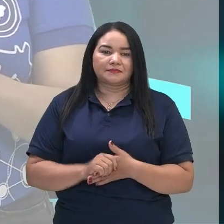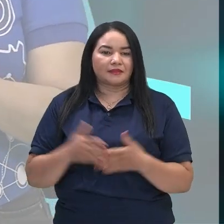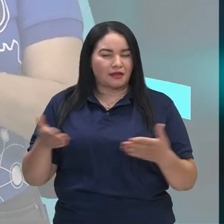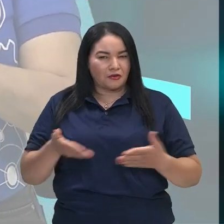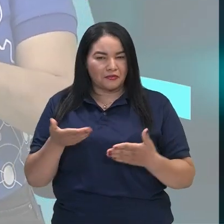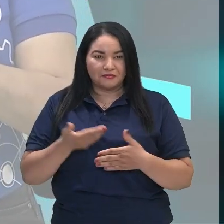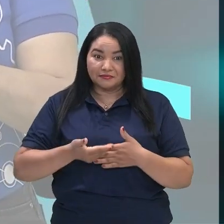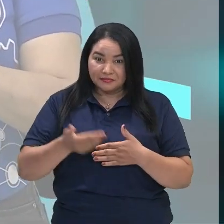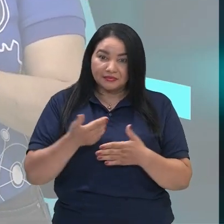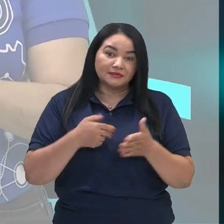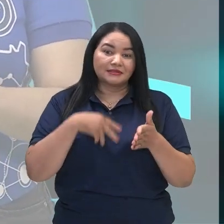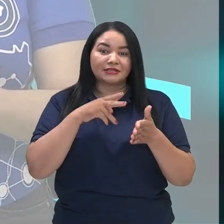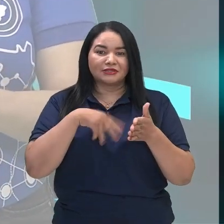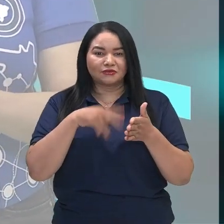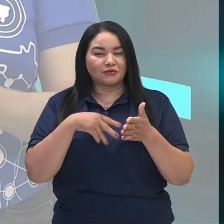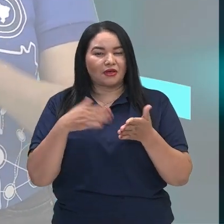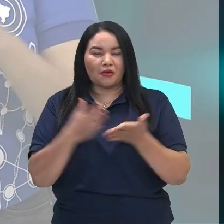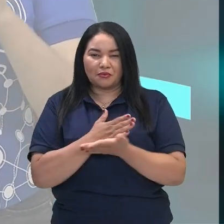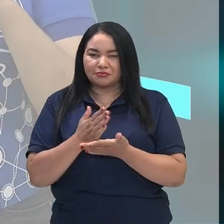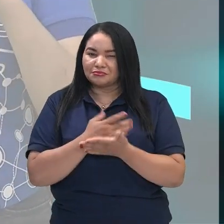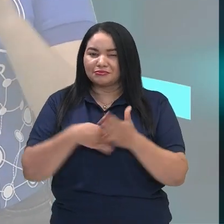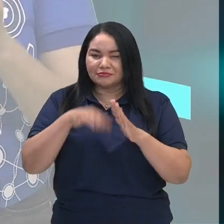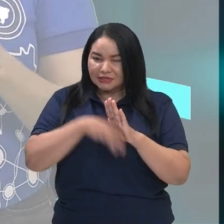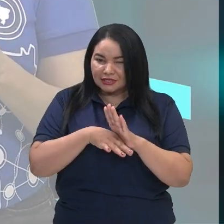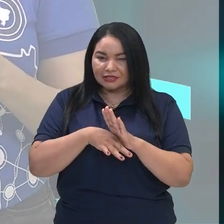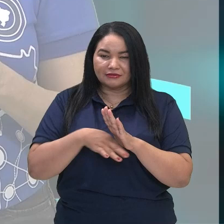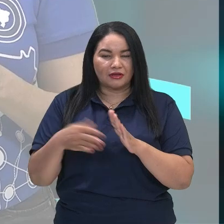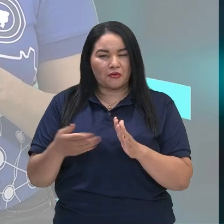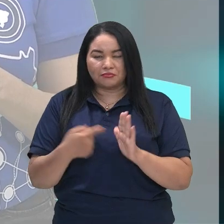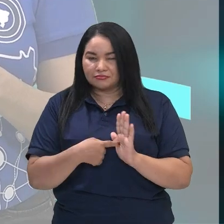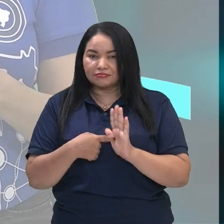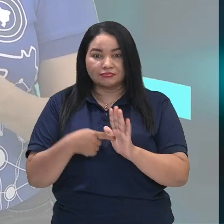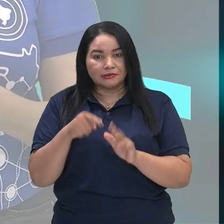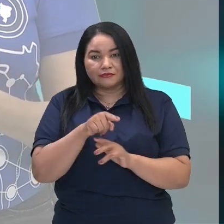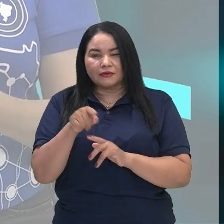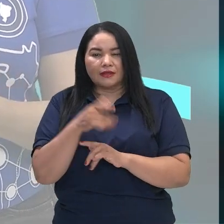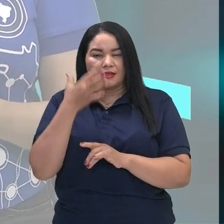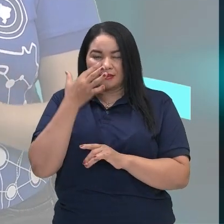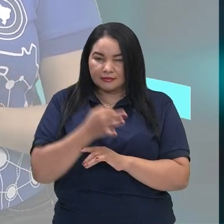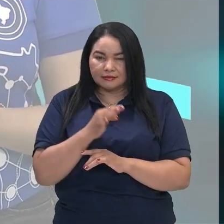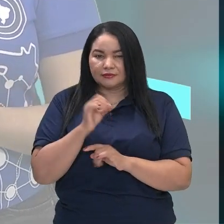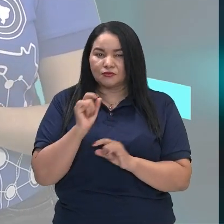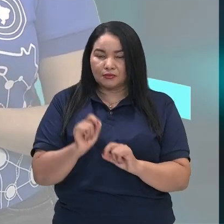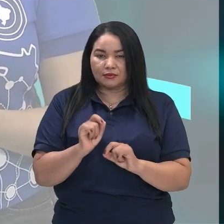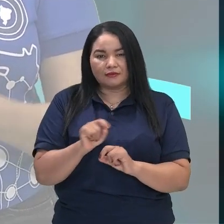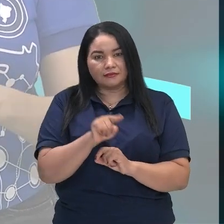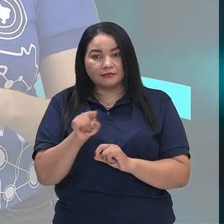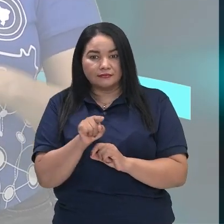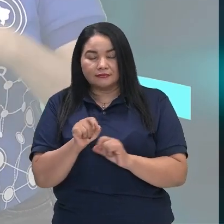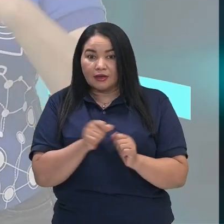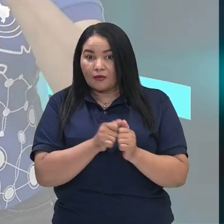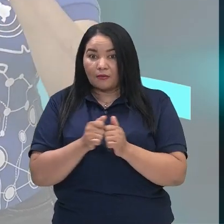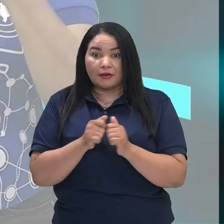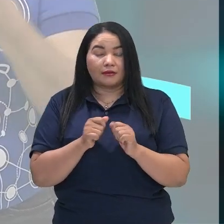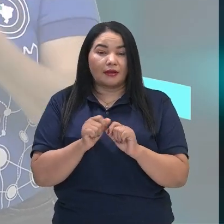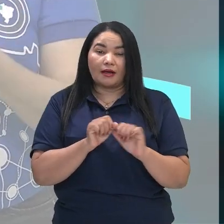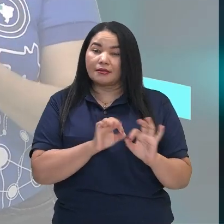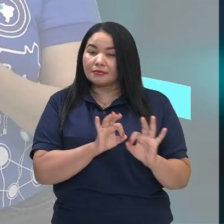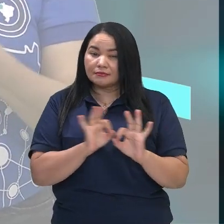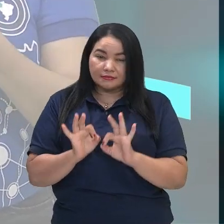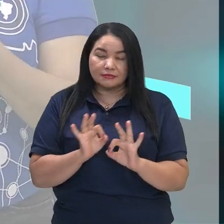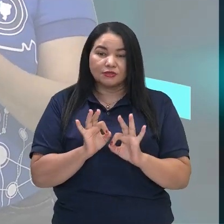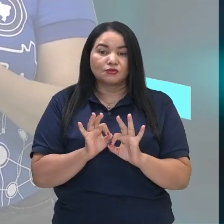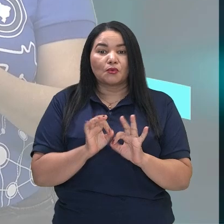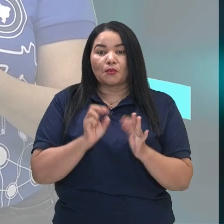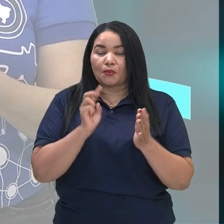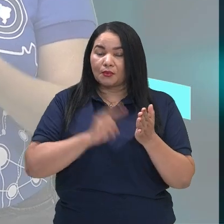fazer a leitura de alguns textos. Aí eu chamo a atenção de vocês para acompanhar, né, fazer a leitura